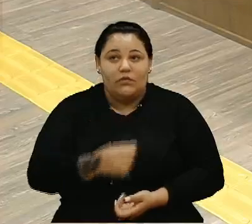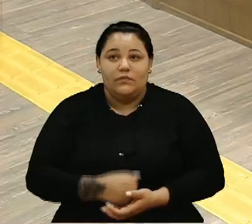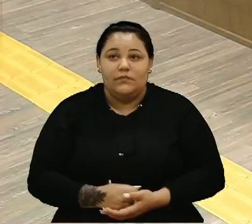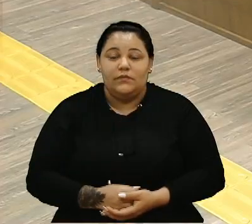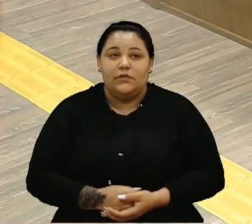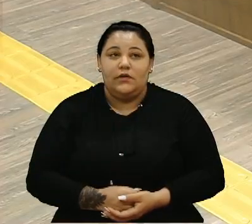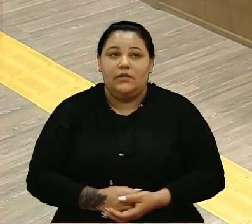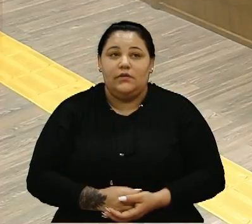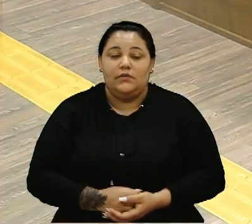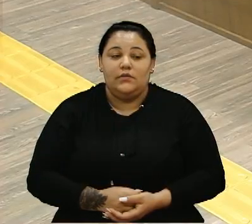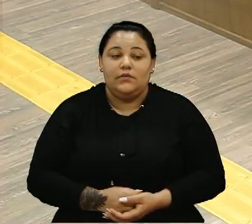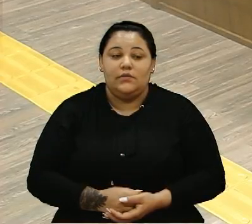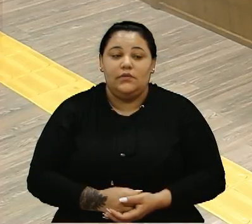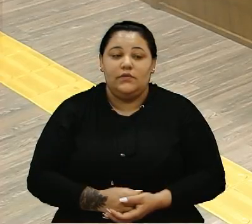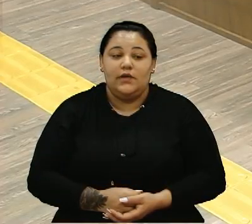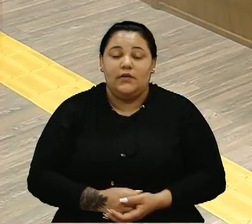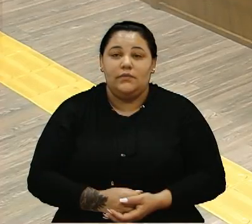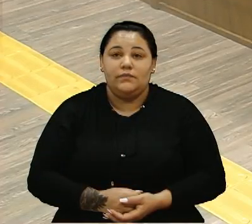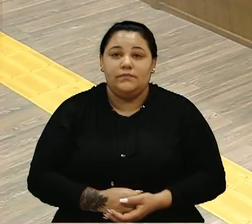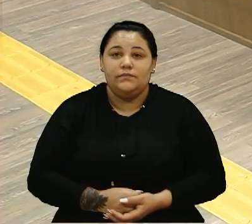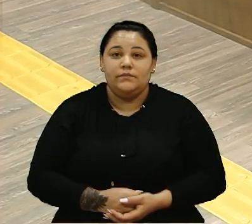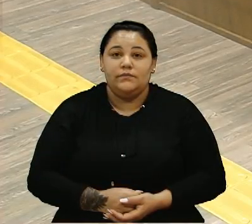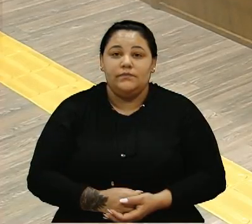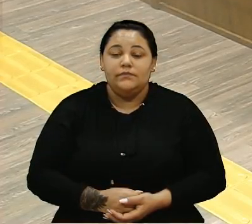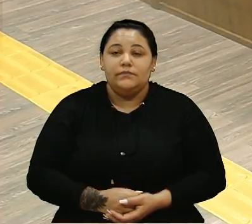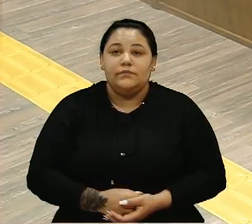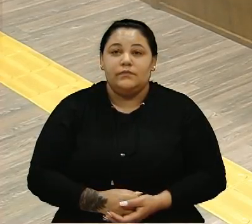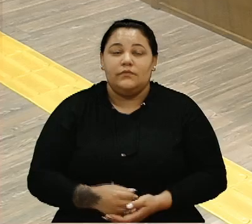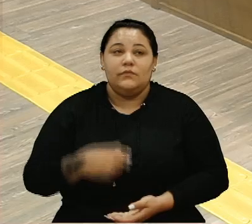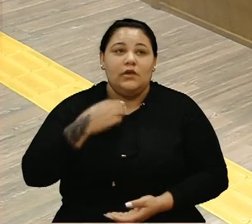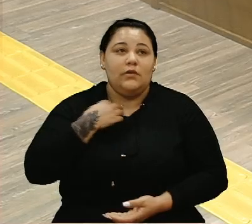tribuna, vereador Eloy Frisso.